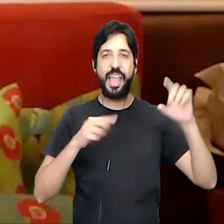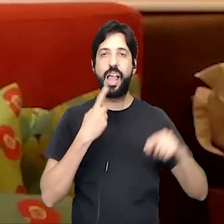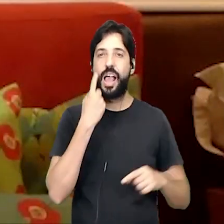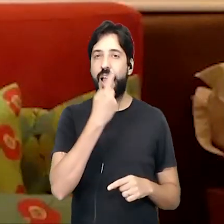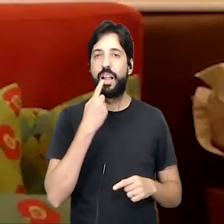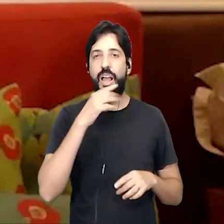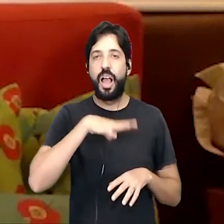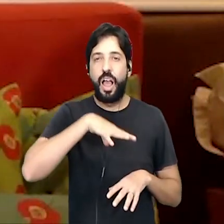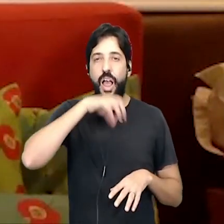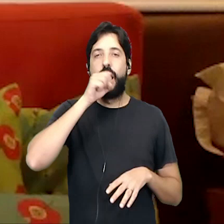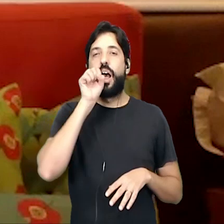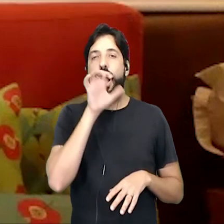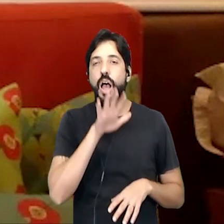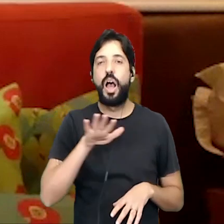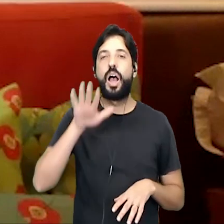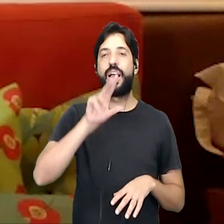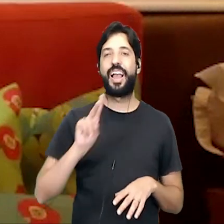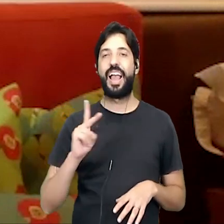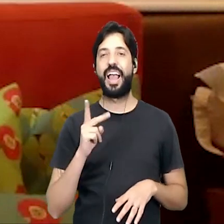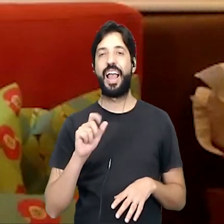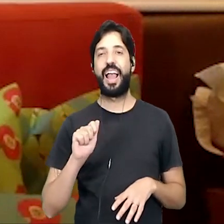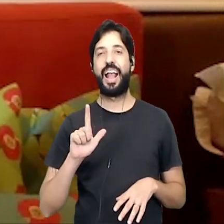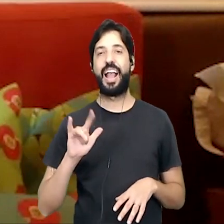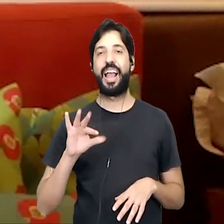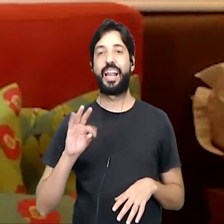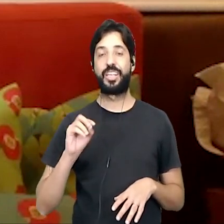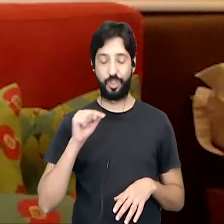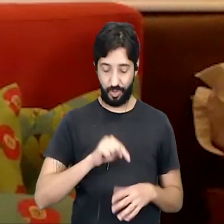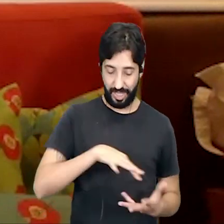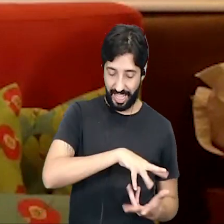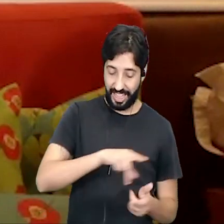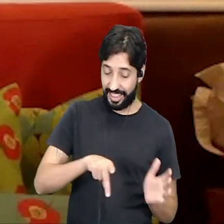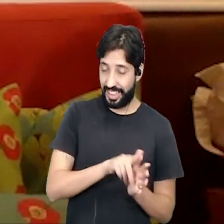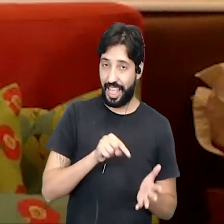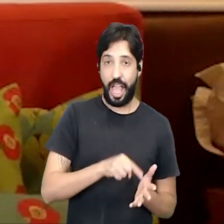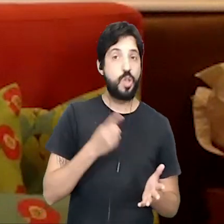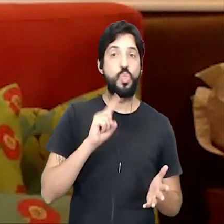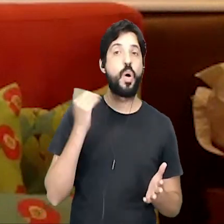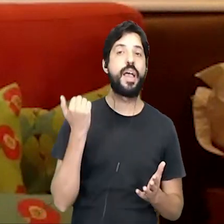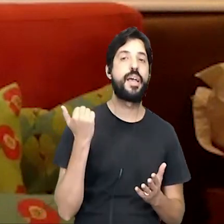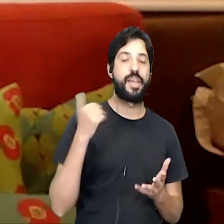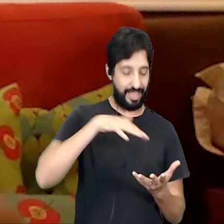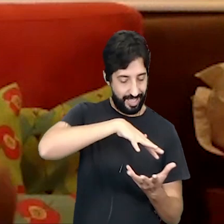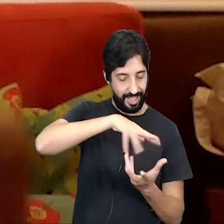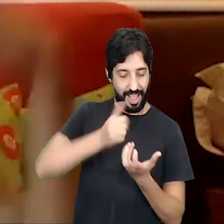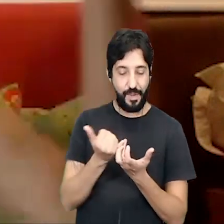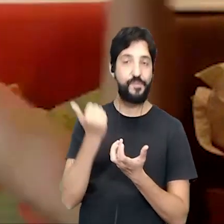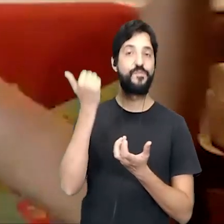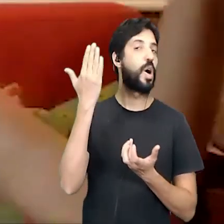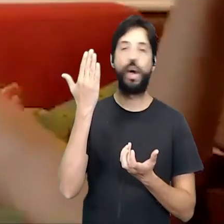céu como o hálito da terra. Então, não é um